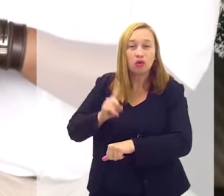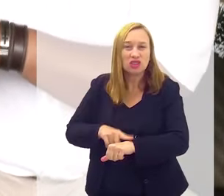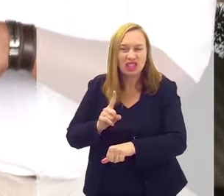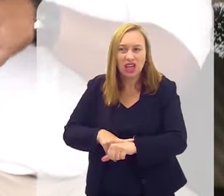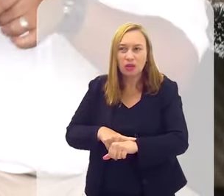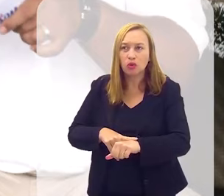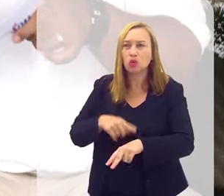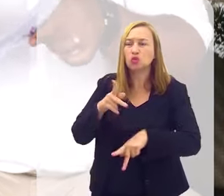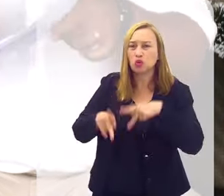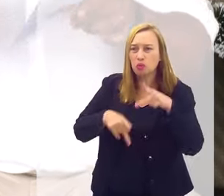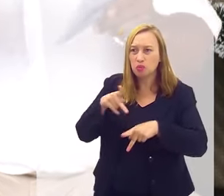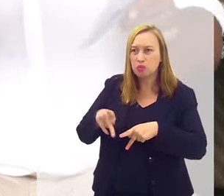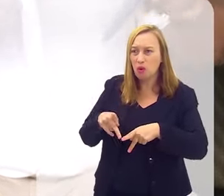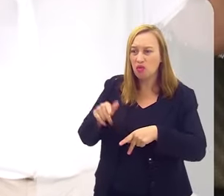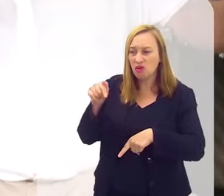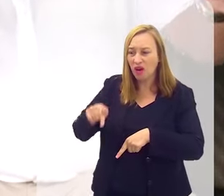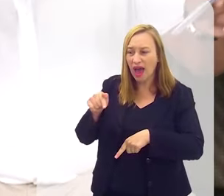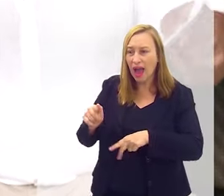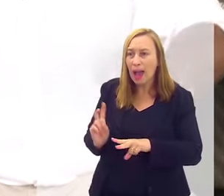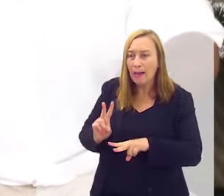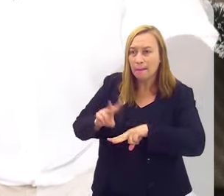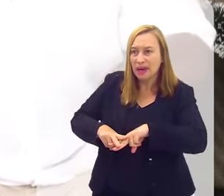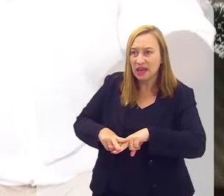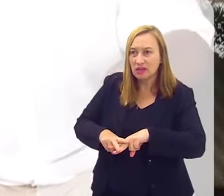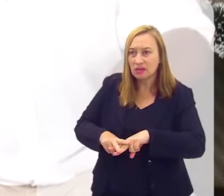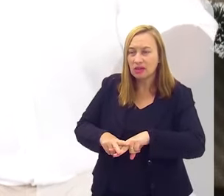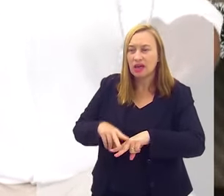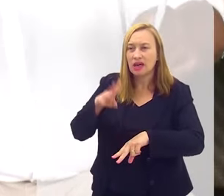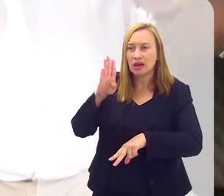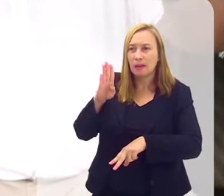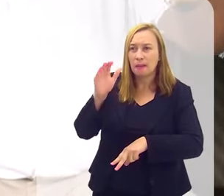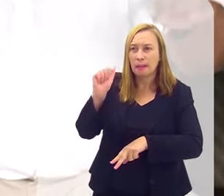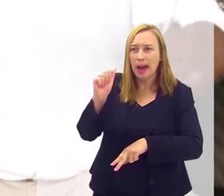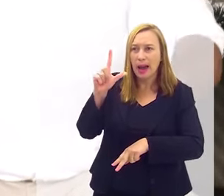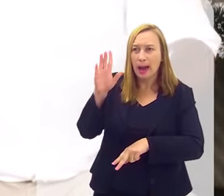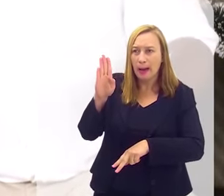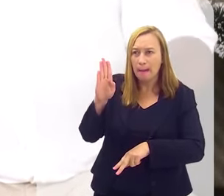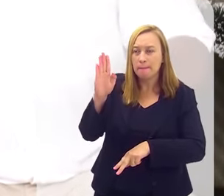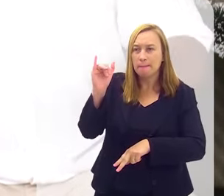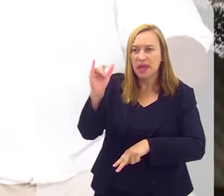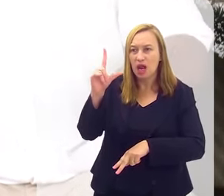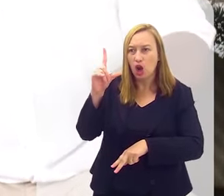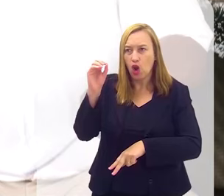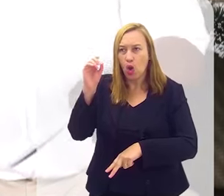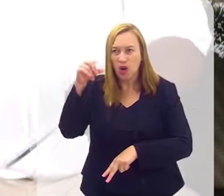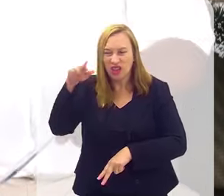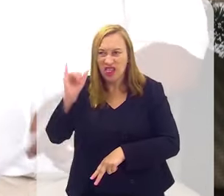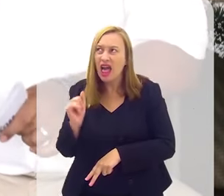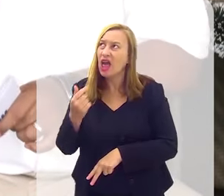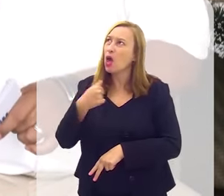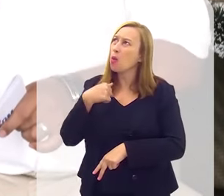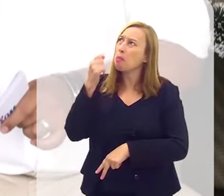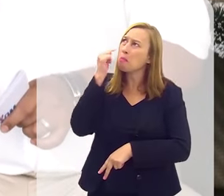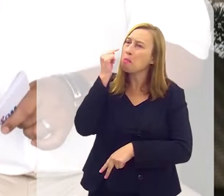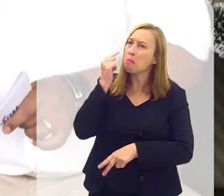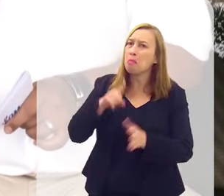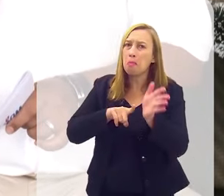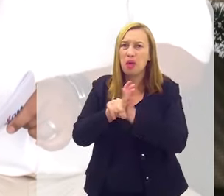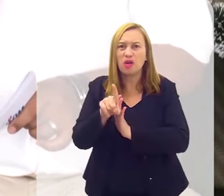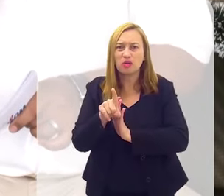38 anos era a idade era o tempo que o povo tinha passado lá preso em Babilônia eu